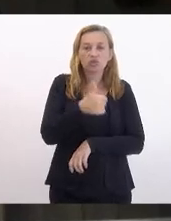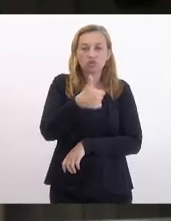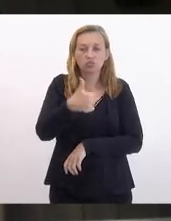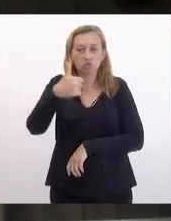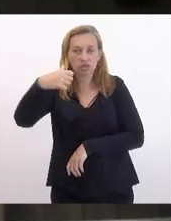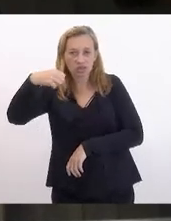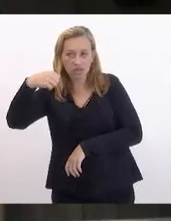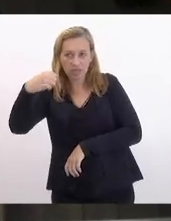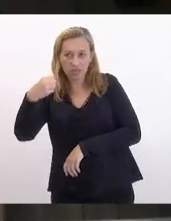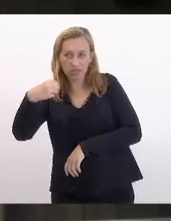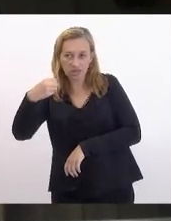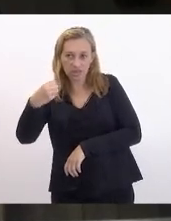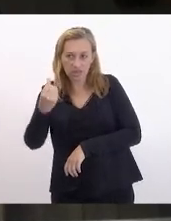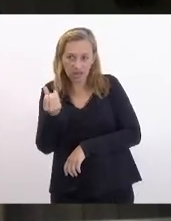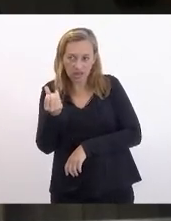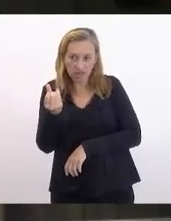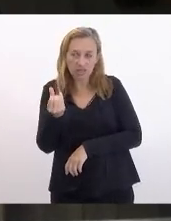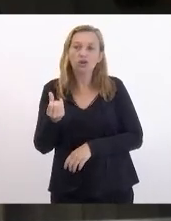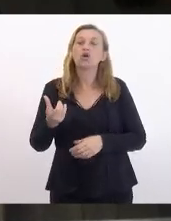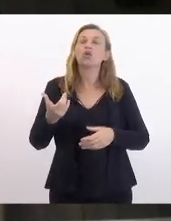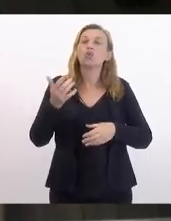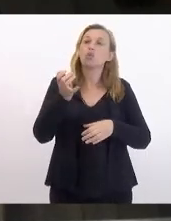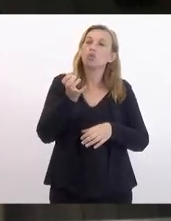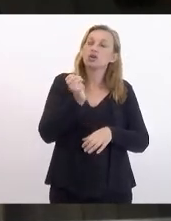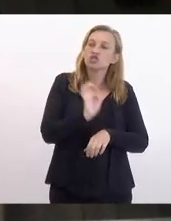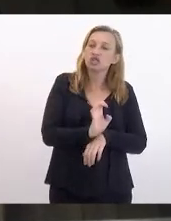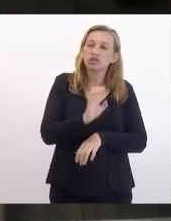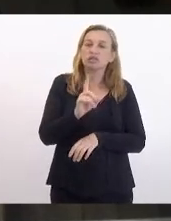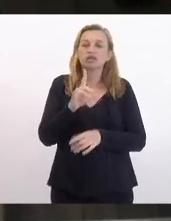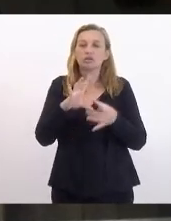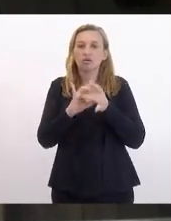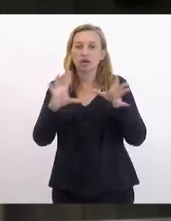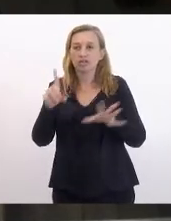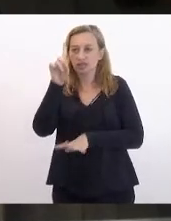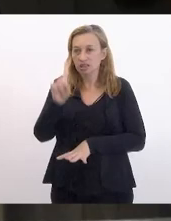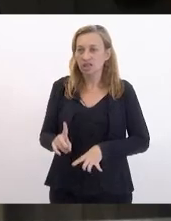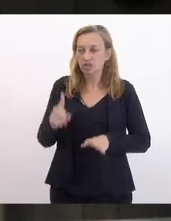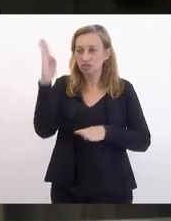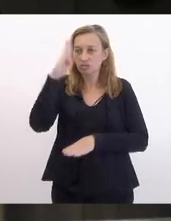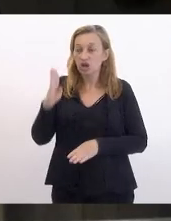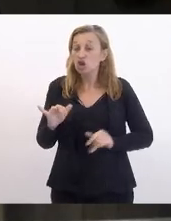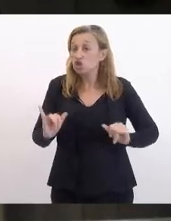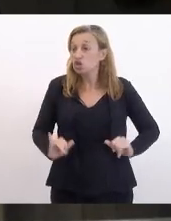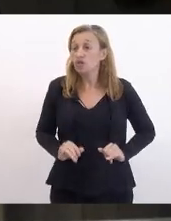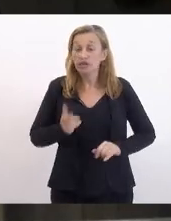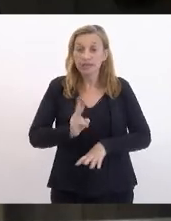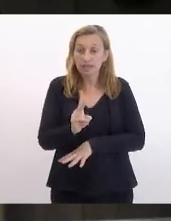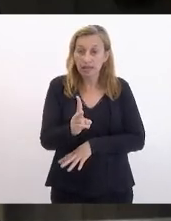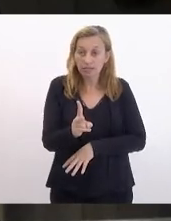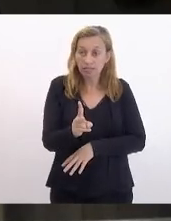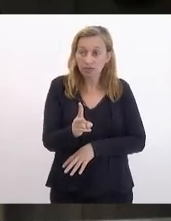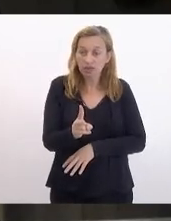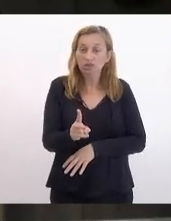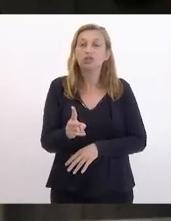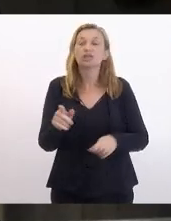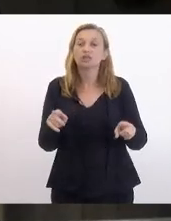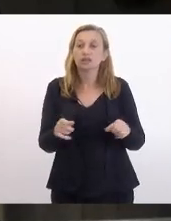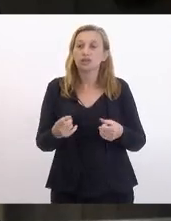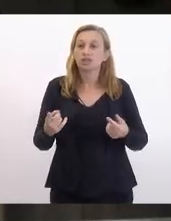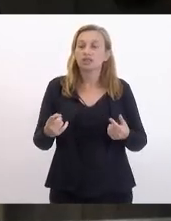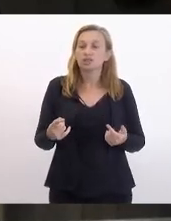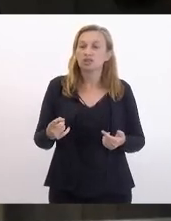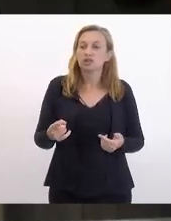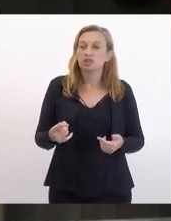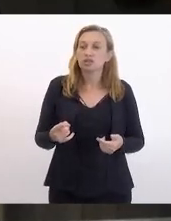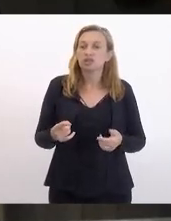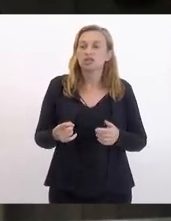que o estado democrático de direito no Brasil sofre vários ataques constantes inclusive de autoridades que